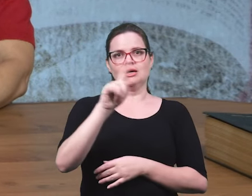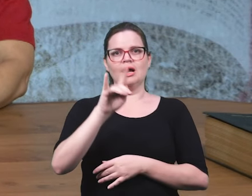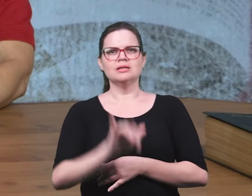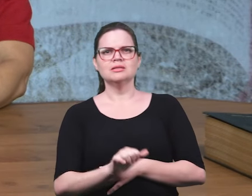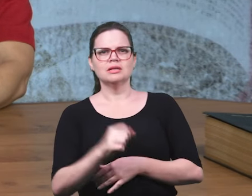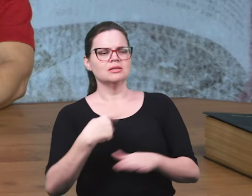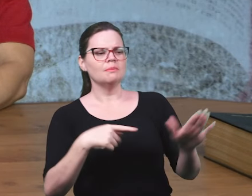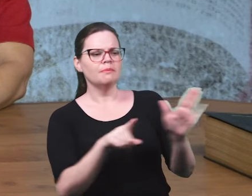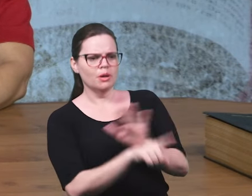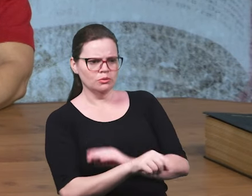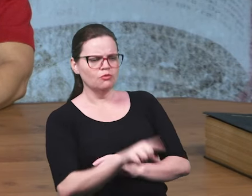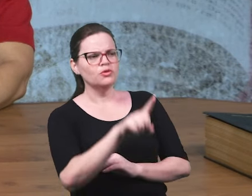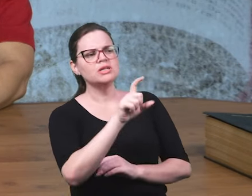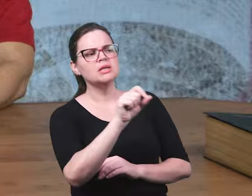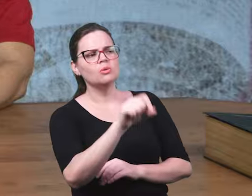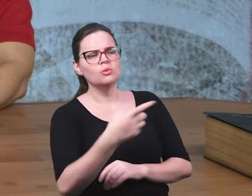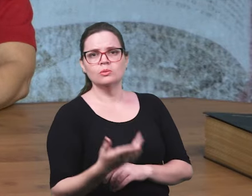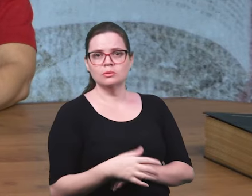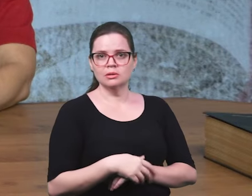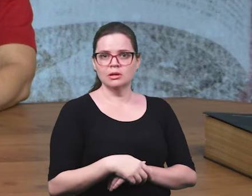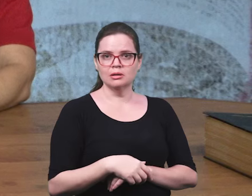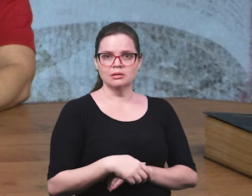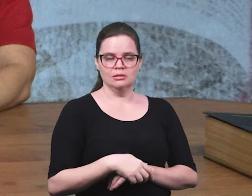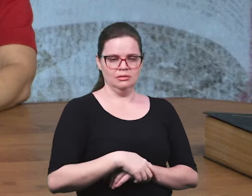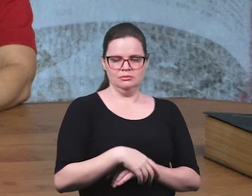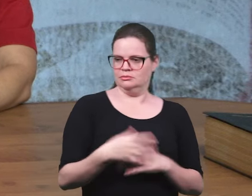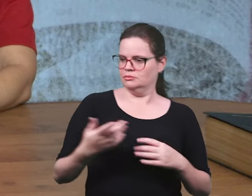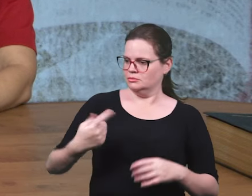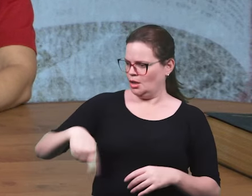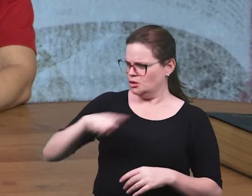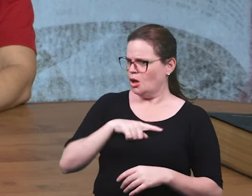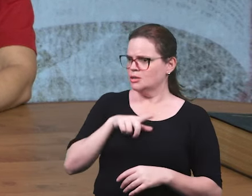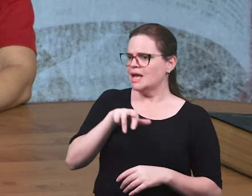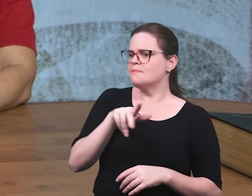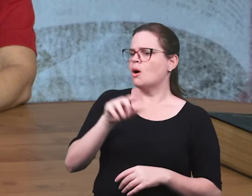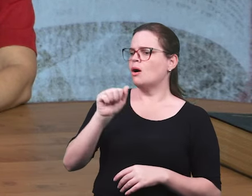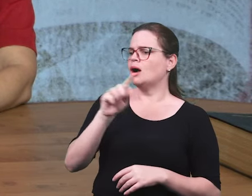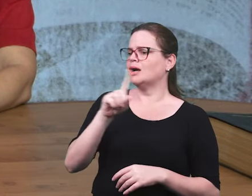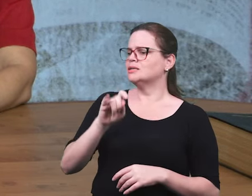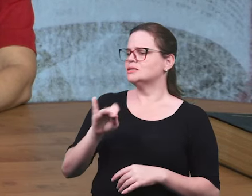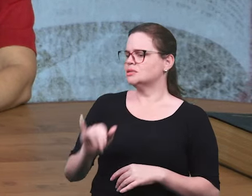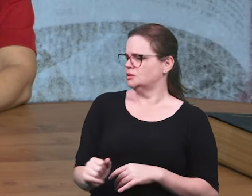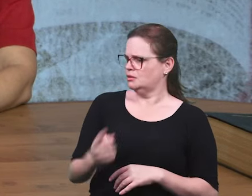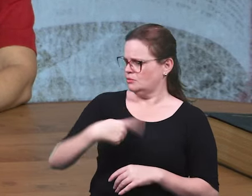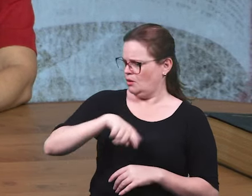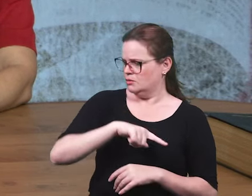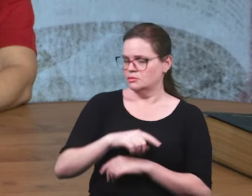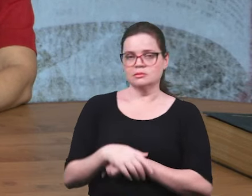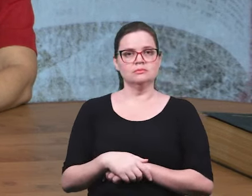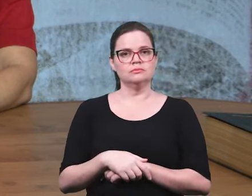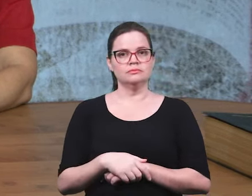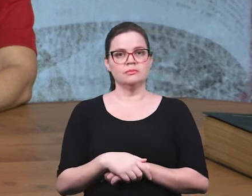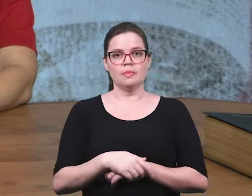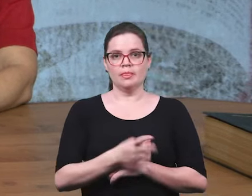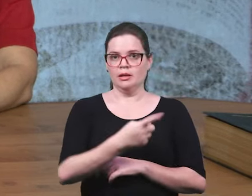quem sois vós? E eles disseram: os irmãos de Acasias somos. E